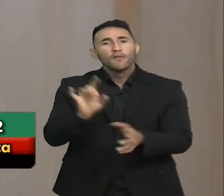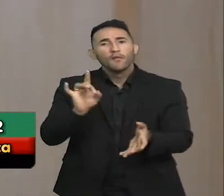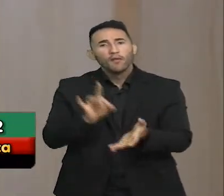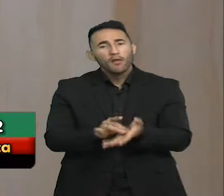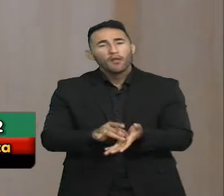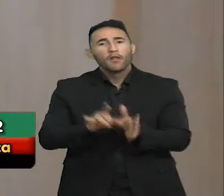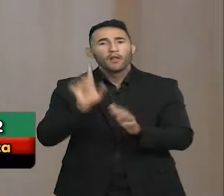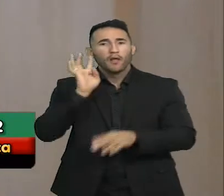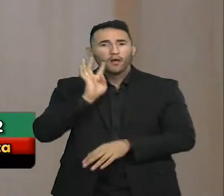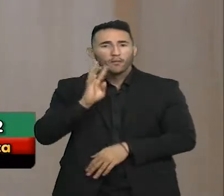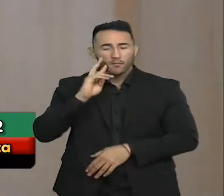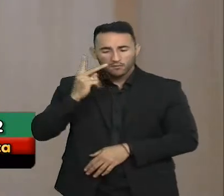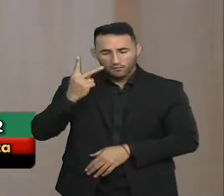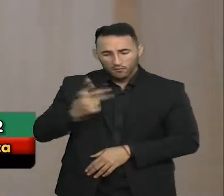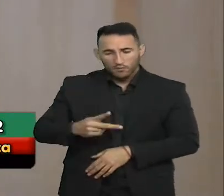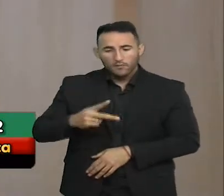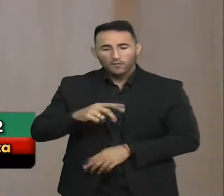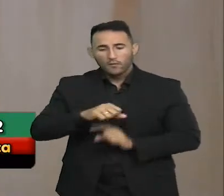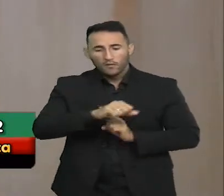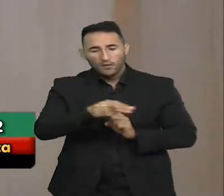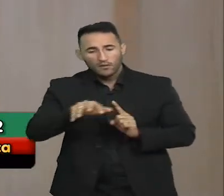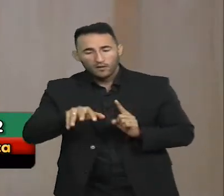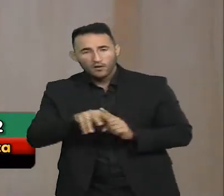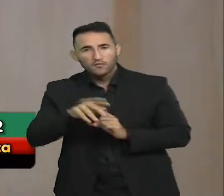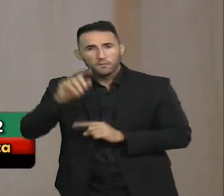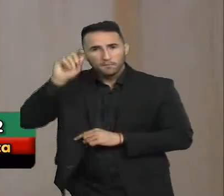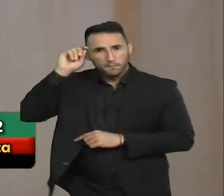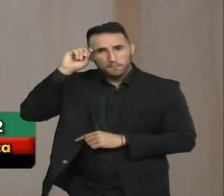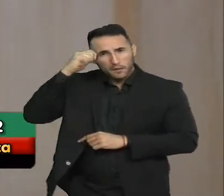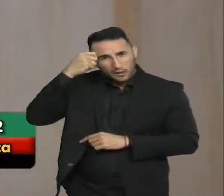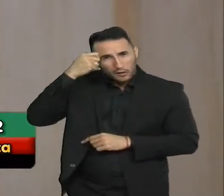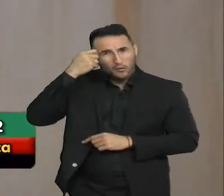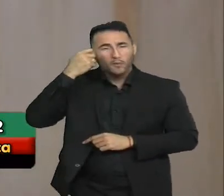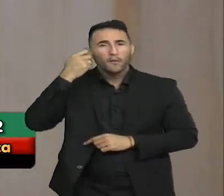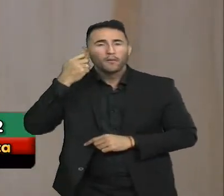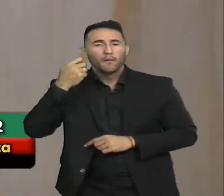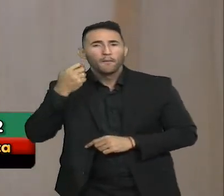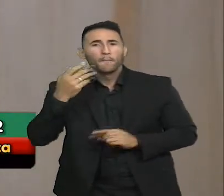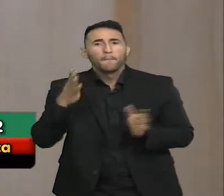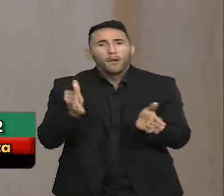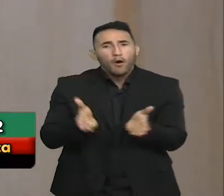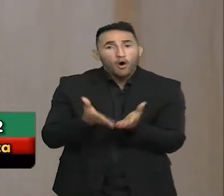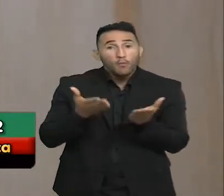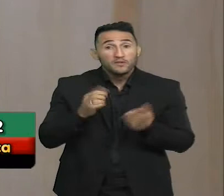Preto, preto, pobre, se não tiver as coisas